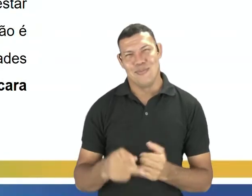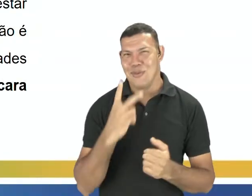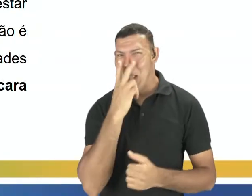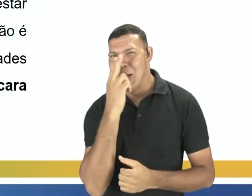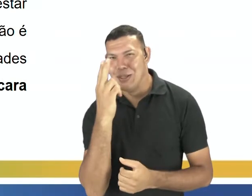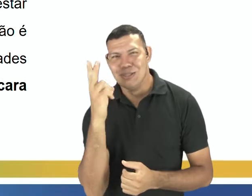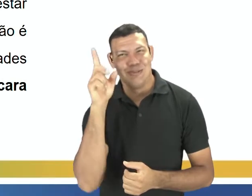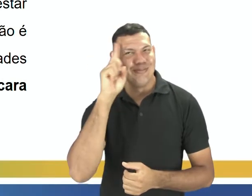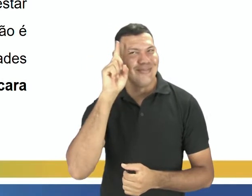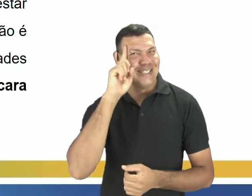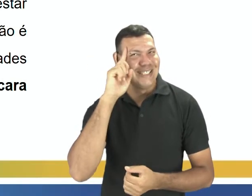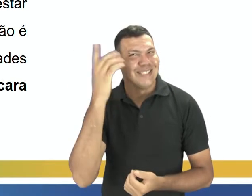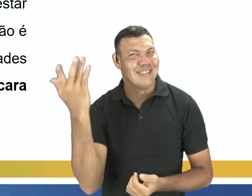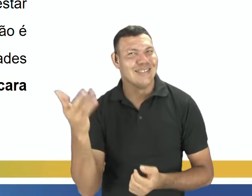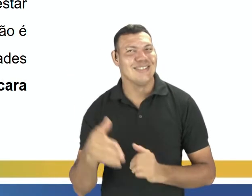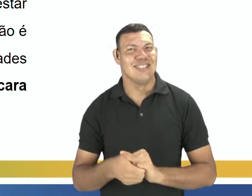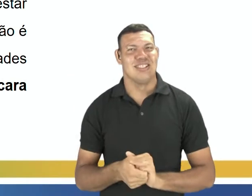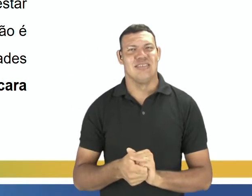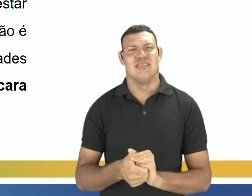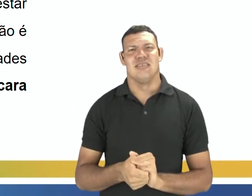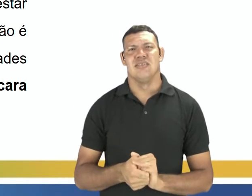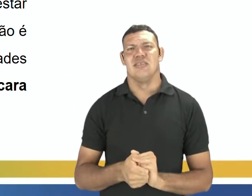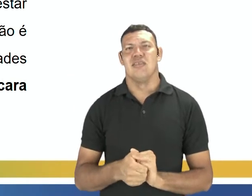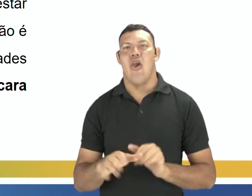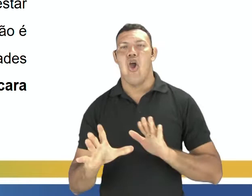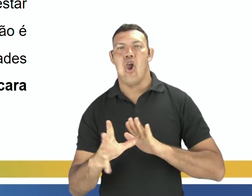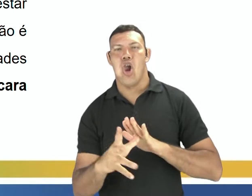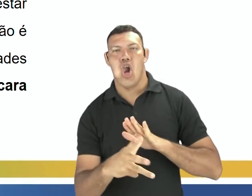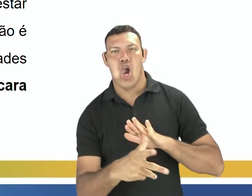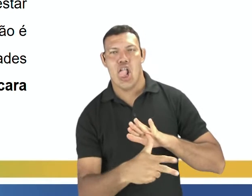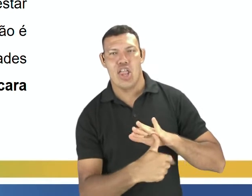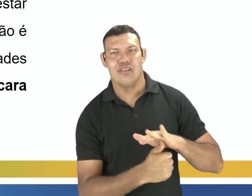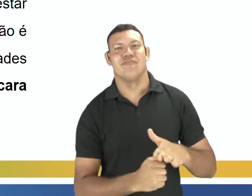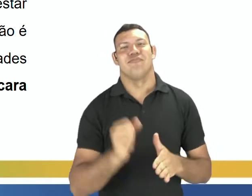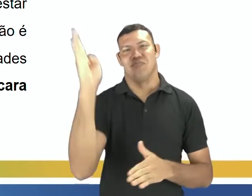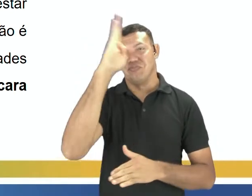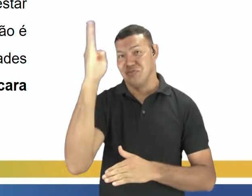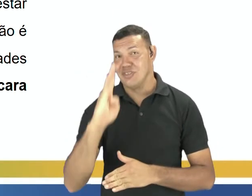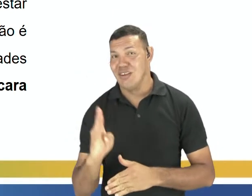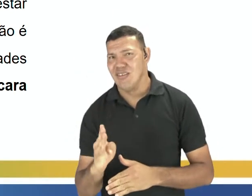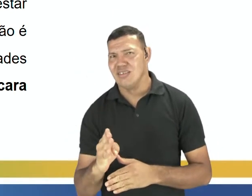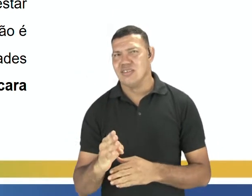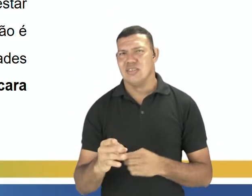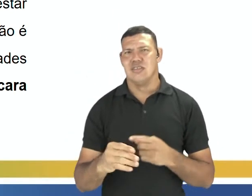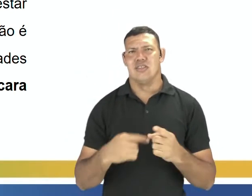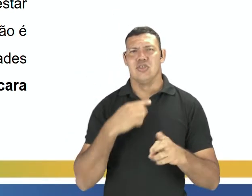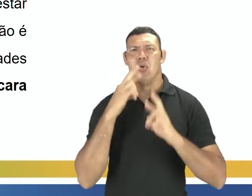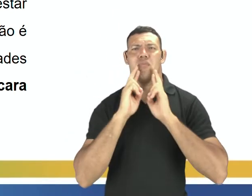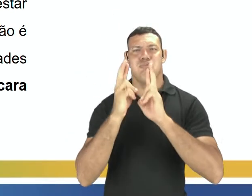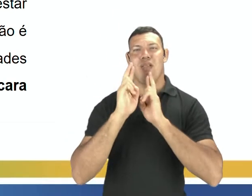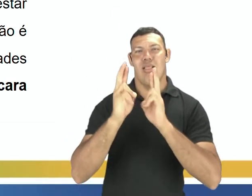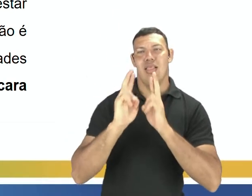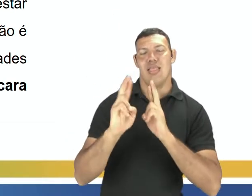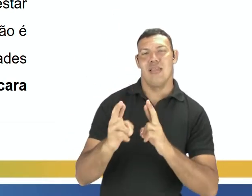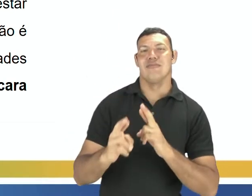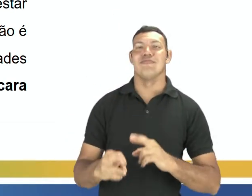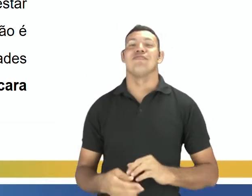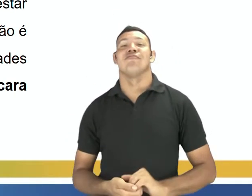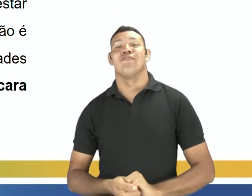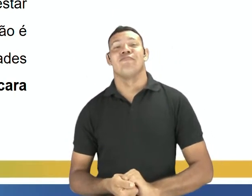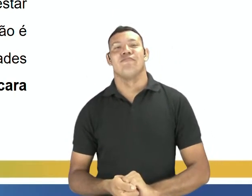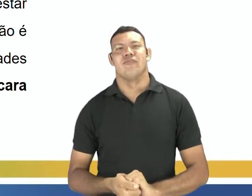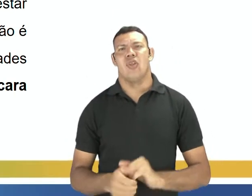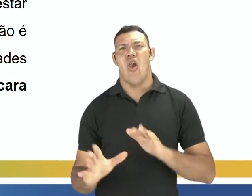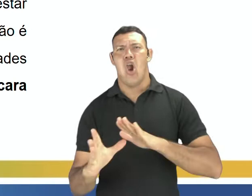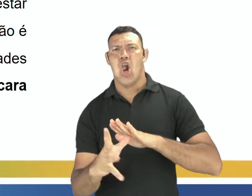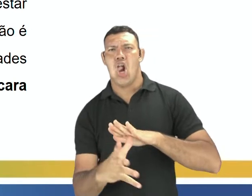dia. Olha, só a corrupção escancarada do Brasil, que é criticada quando acontece lá no alto escalão. Quando acontece de